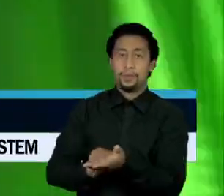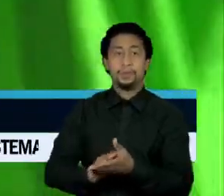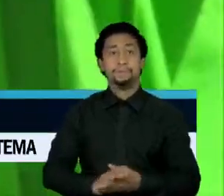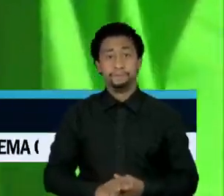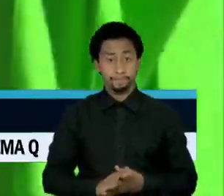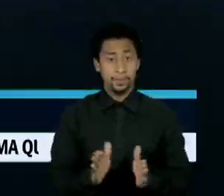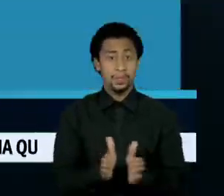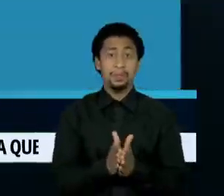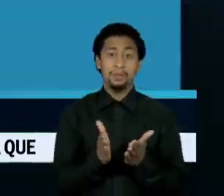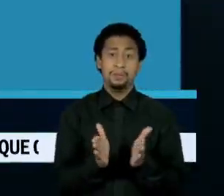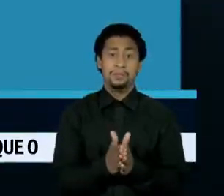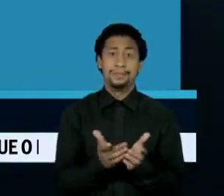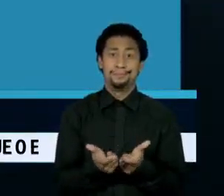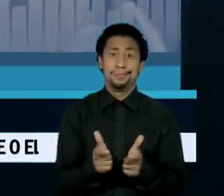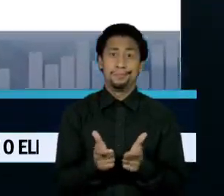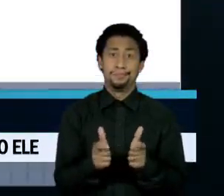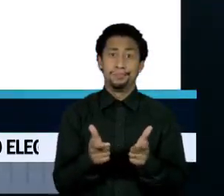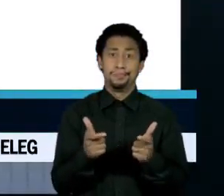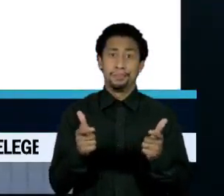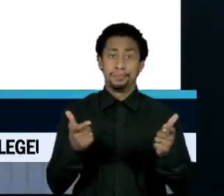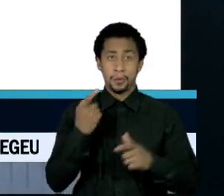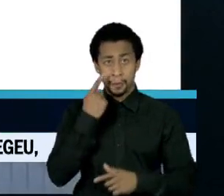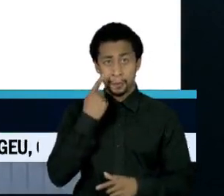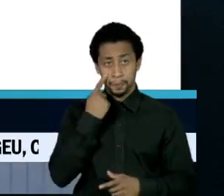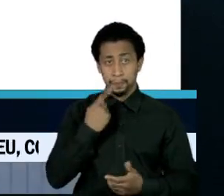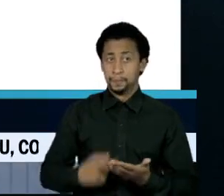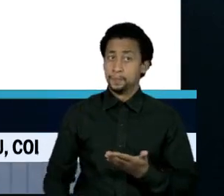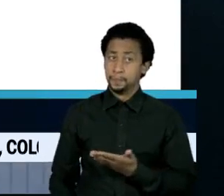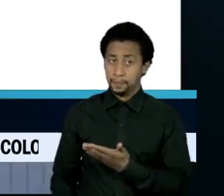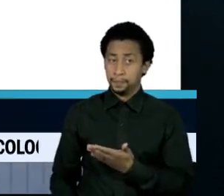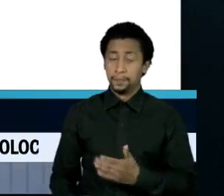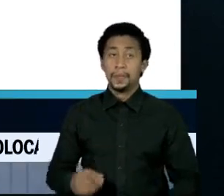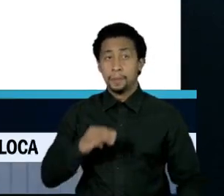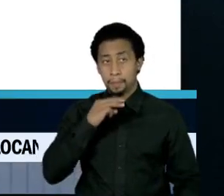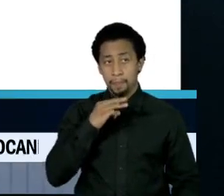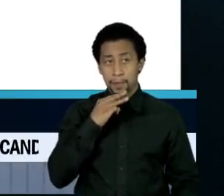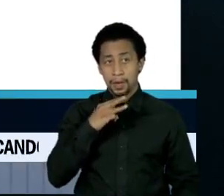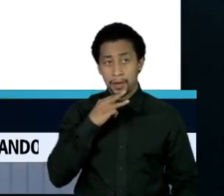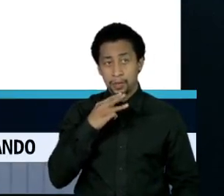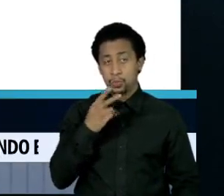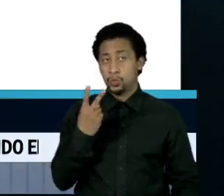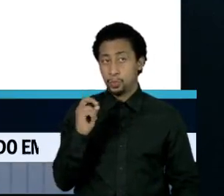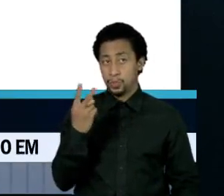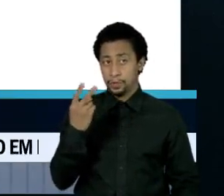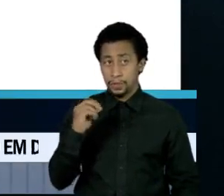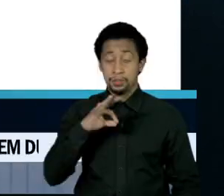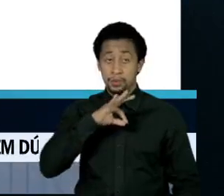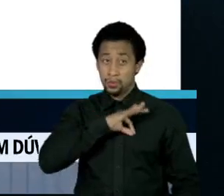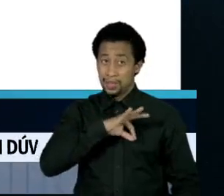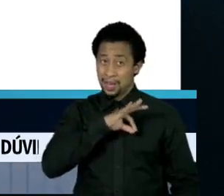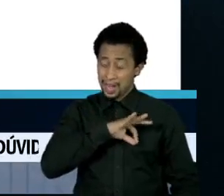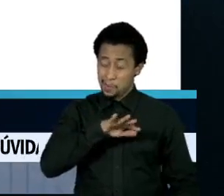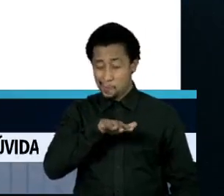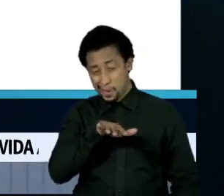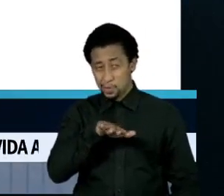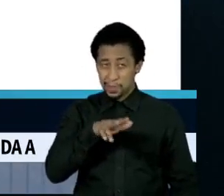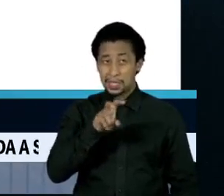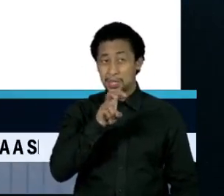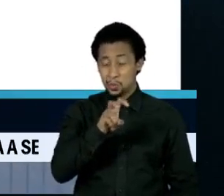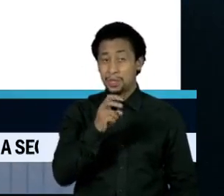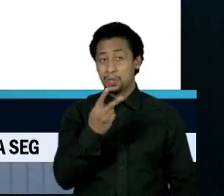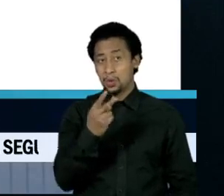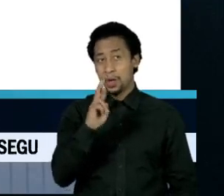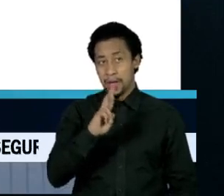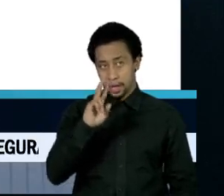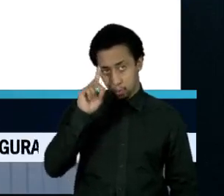uma montanha-russa. Em março de 2020, quando a pandemia começou no país, a renda per capita deles era de R$